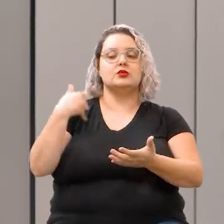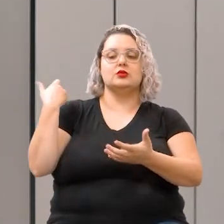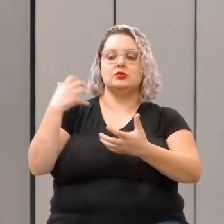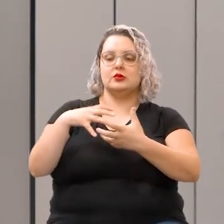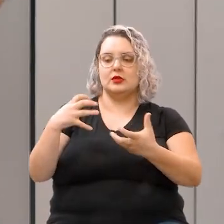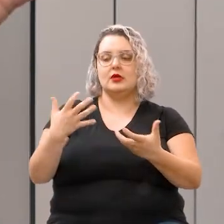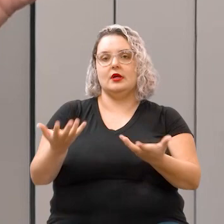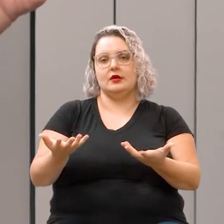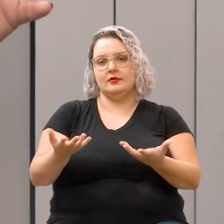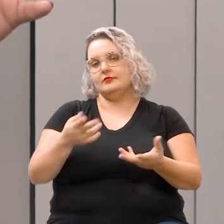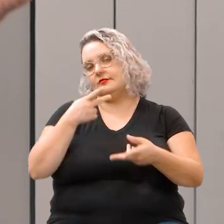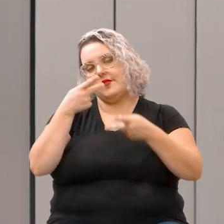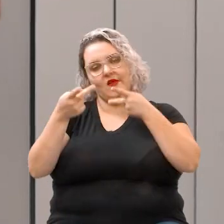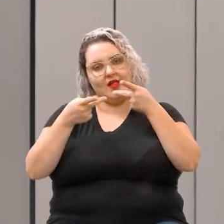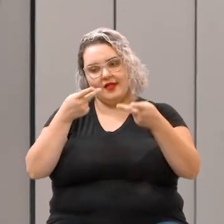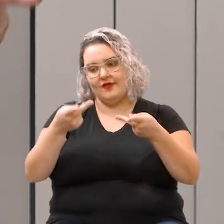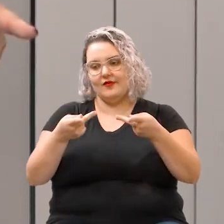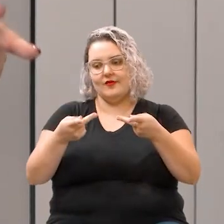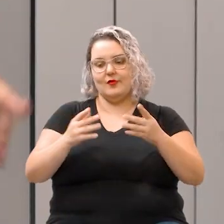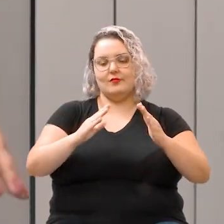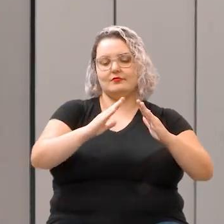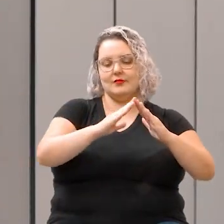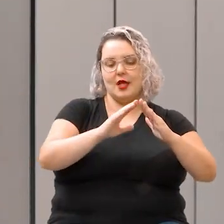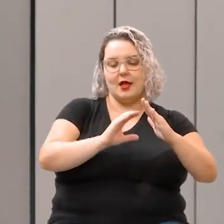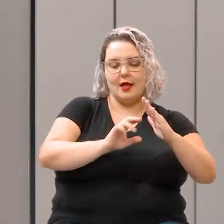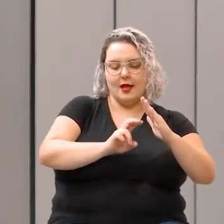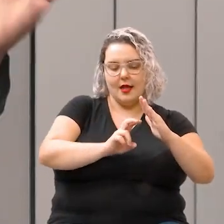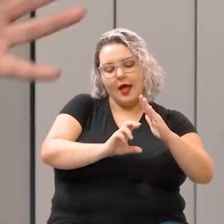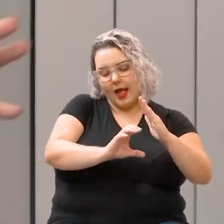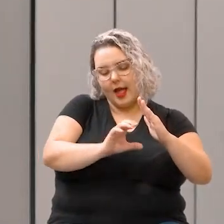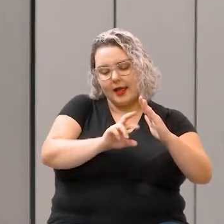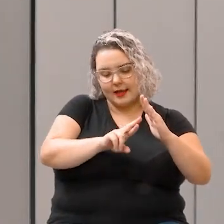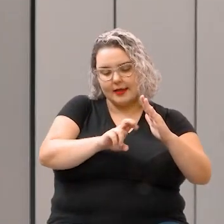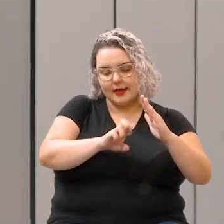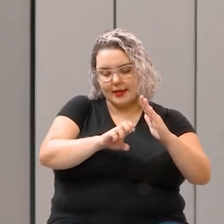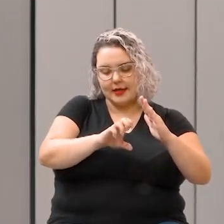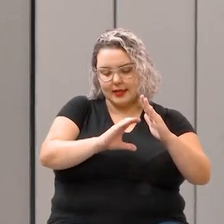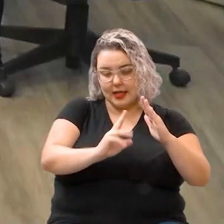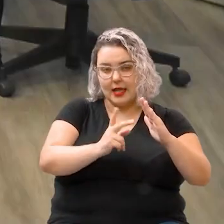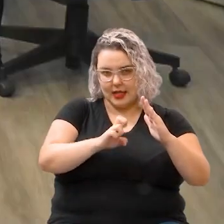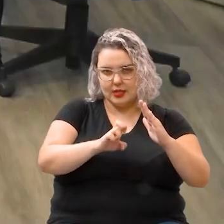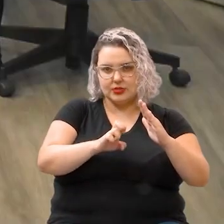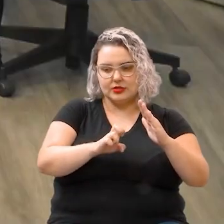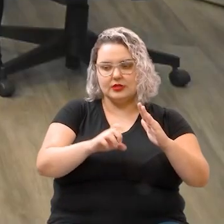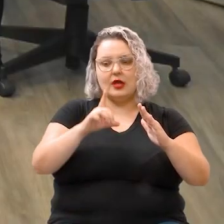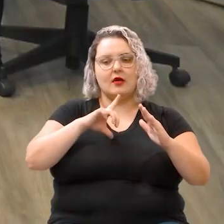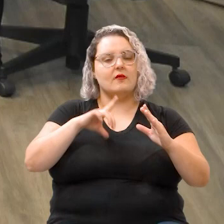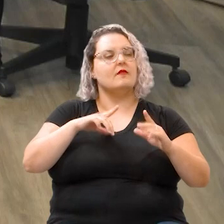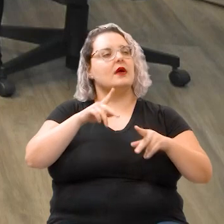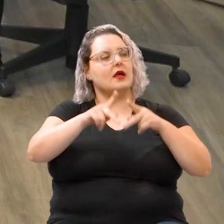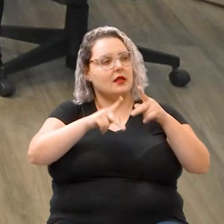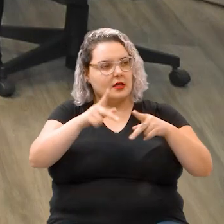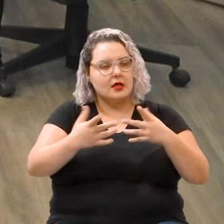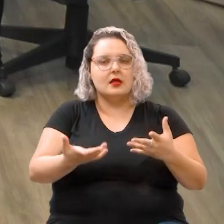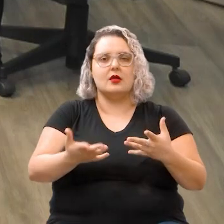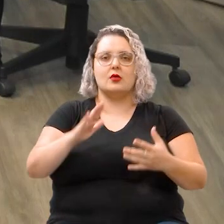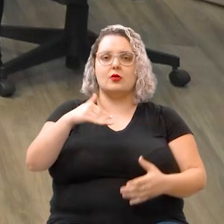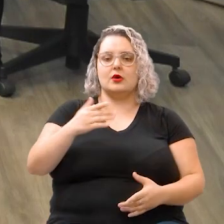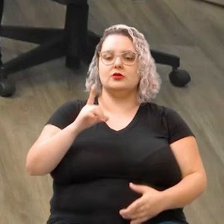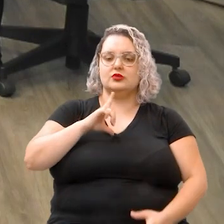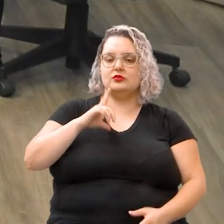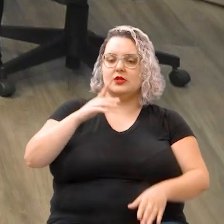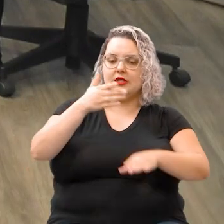é falado como a creche do idoso. Esse público também vai ter uma atenção especial quando